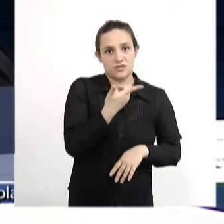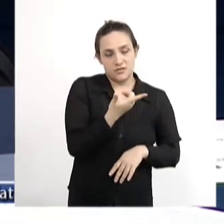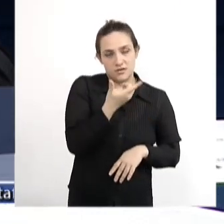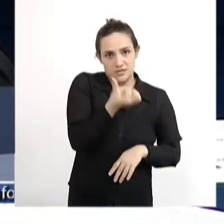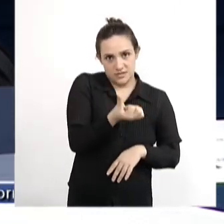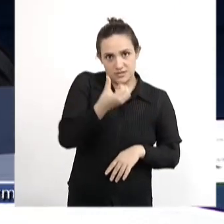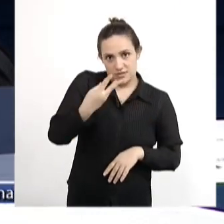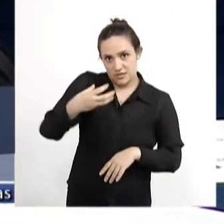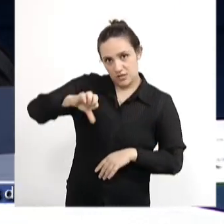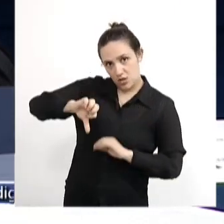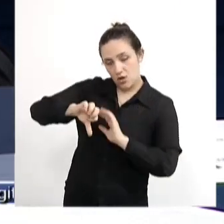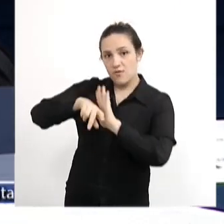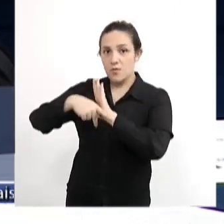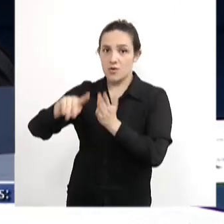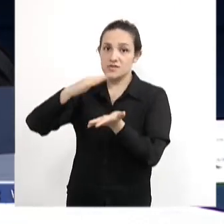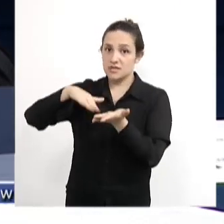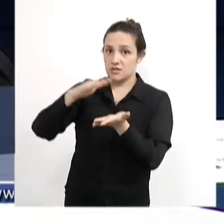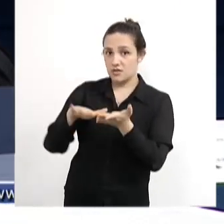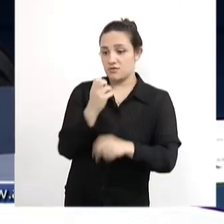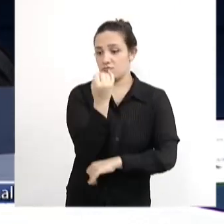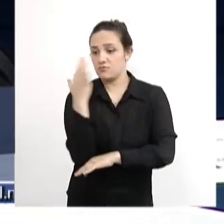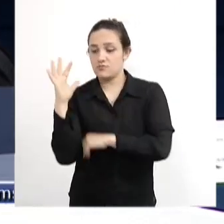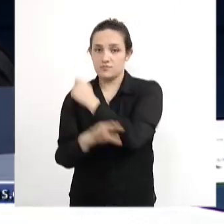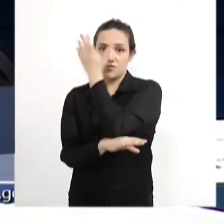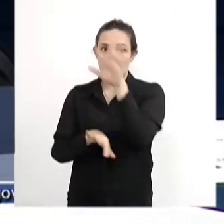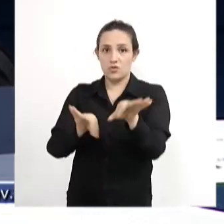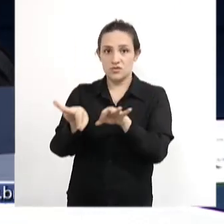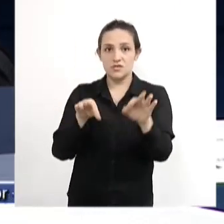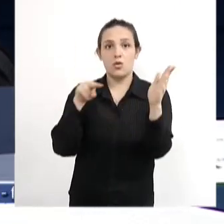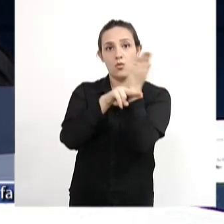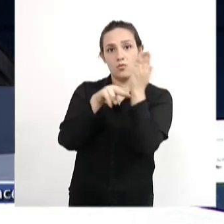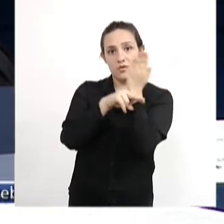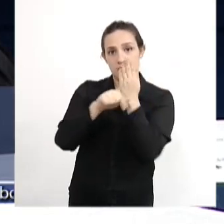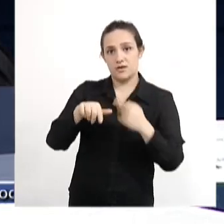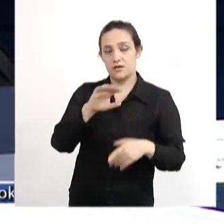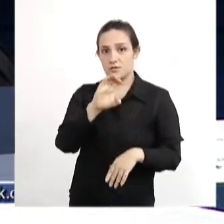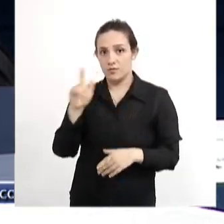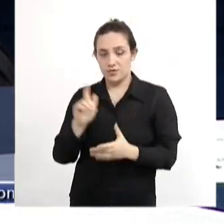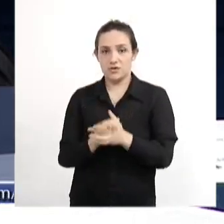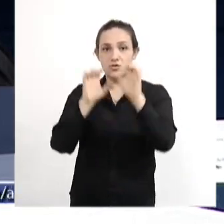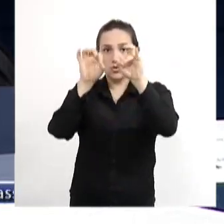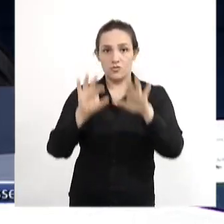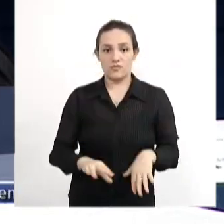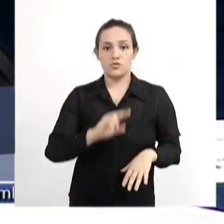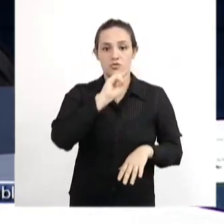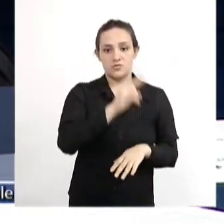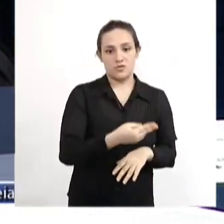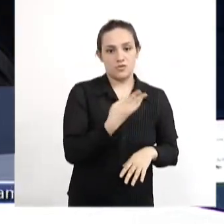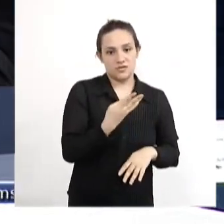4.639/19 da Secretaria de Meio Ambiente e Gestão Urbana de Campo Grande. Ofícios números 2.453 a